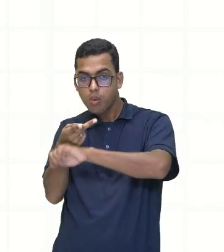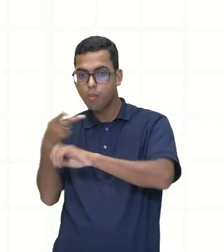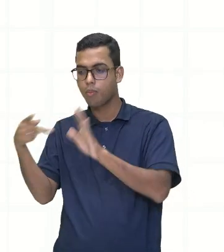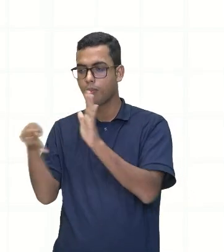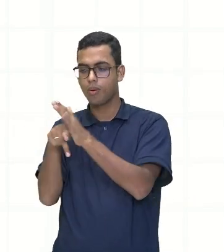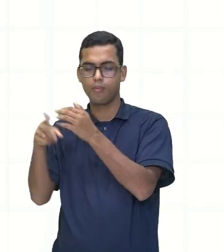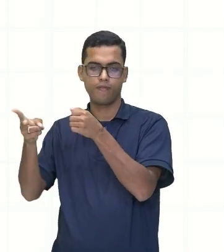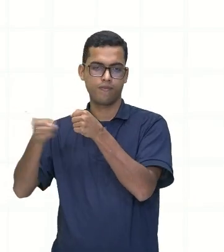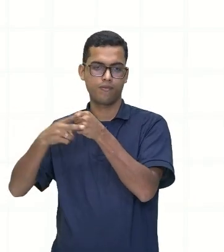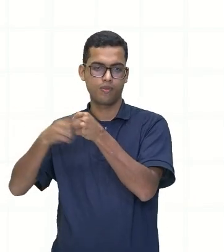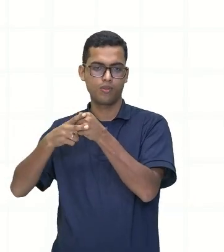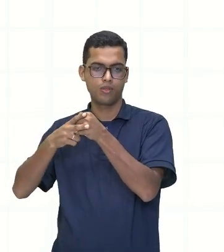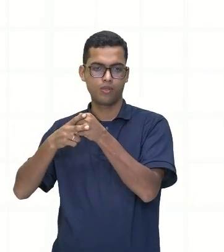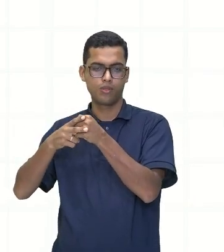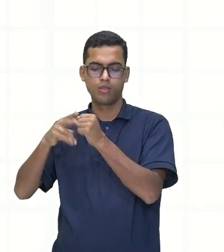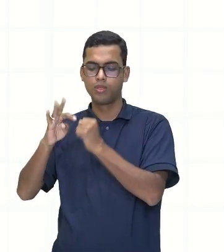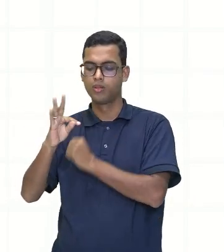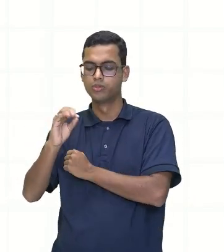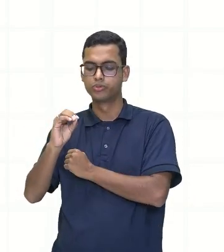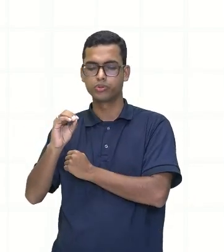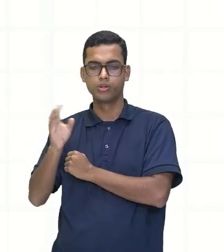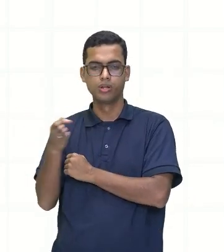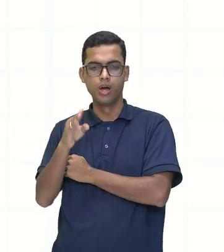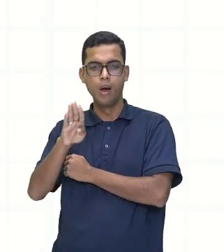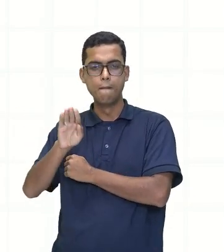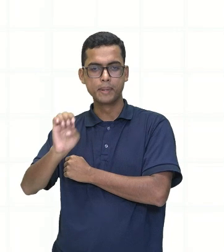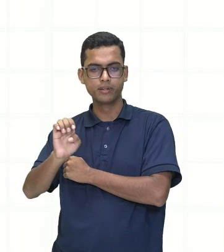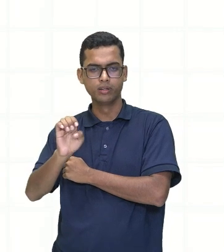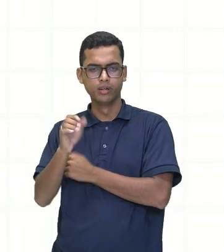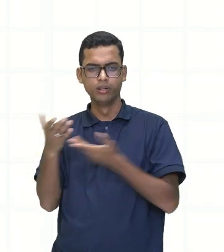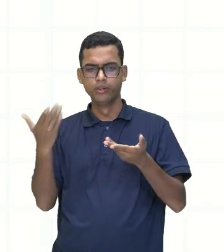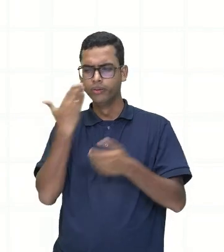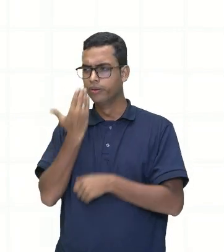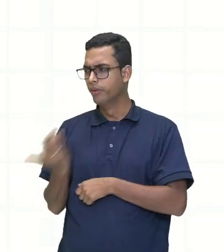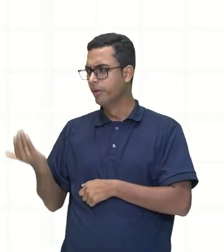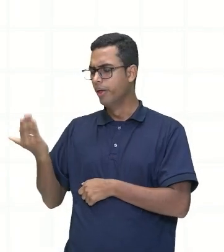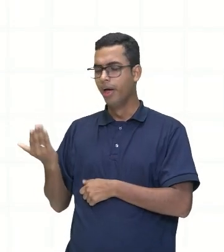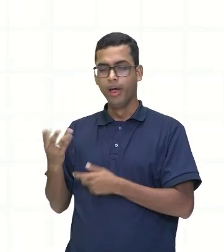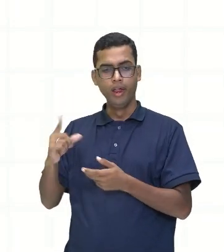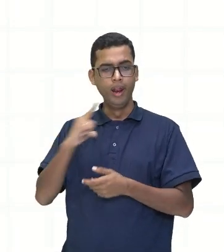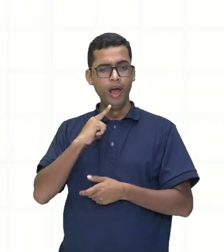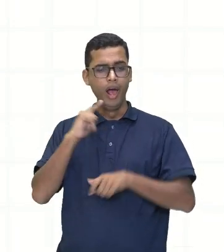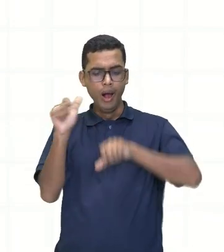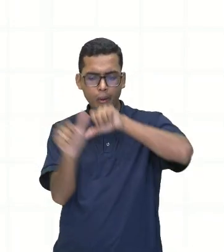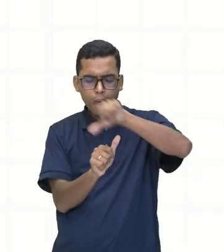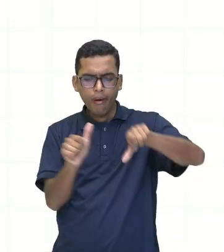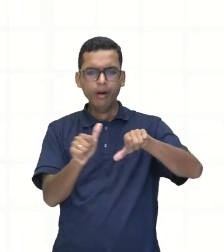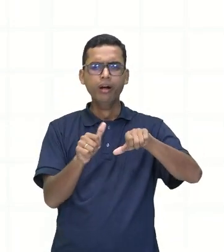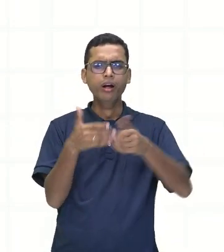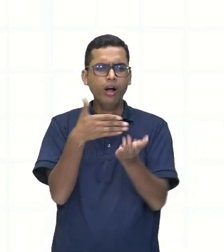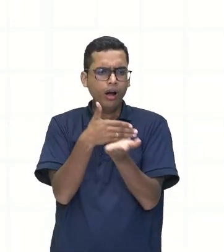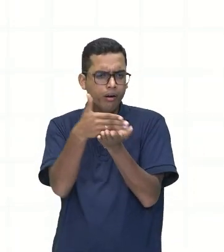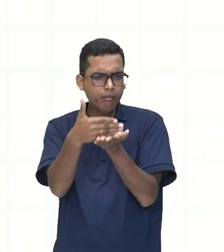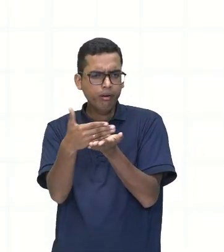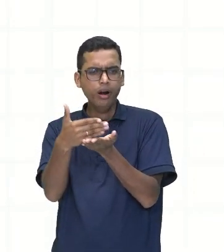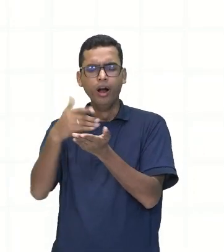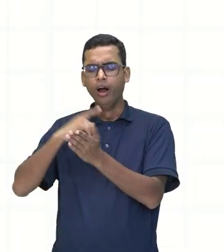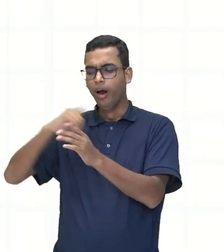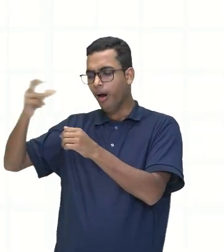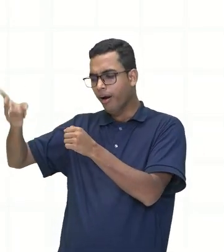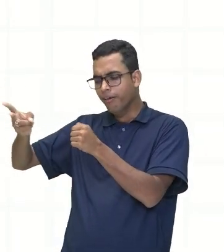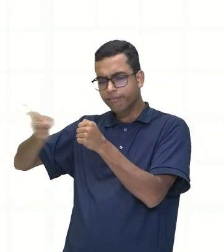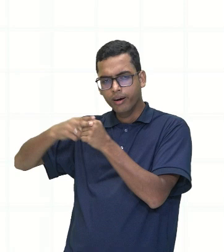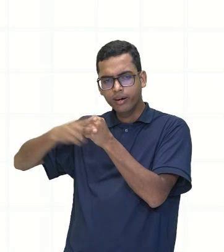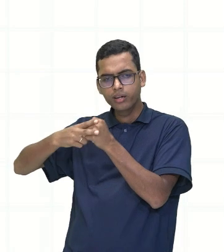Eu tenho que lembrar que tem uma mudança aí de ordem, não é? Eu vou começar com quem? Eu vou começar com o